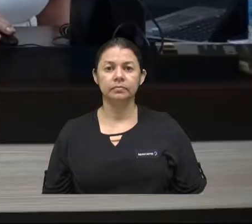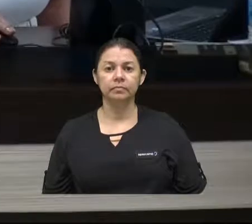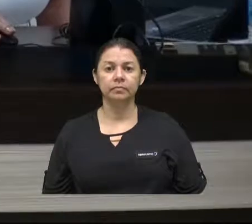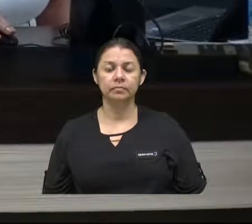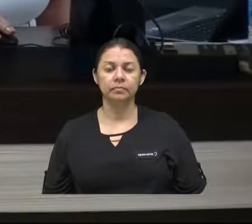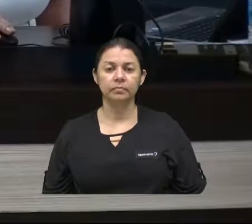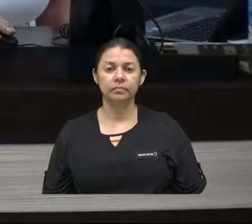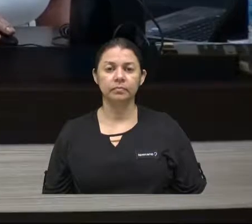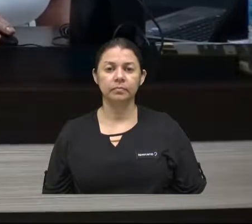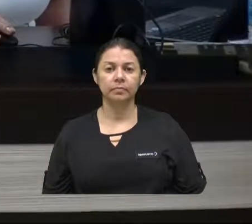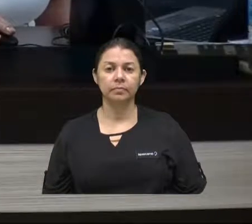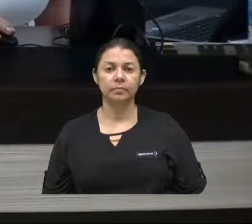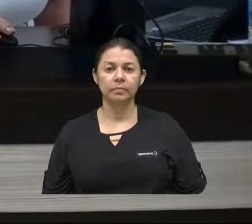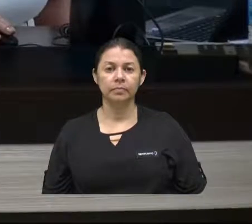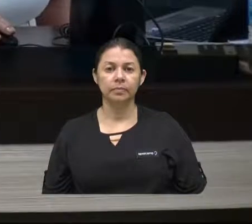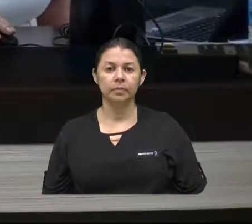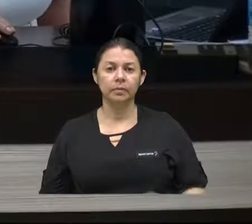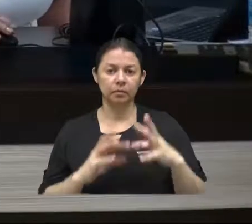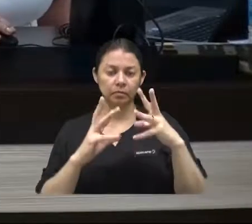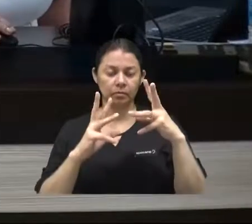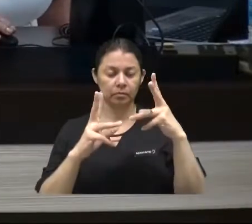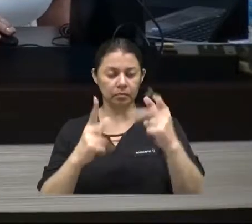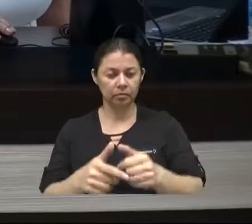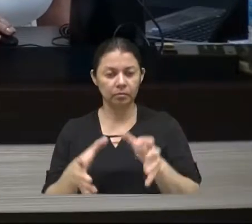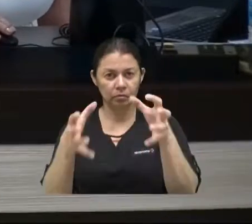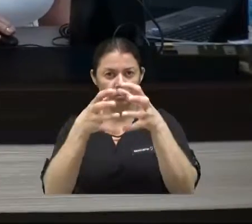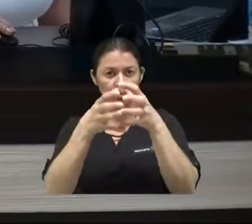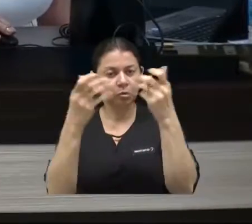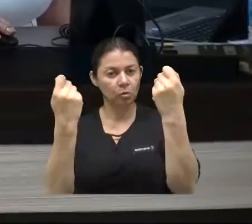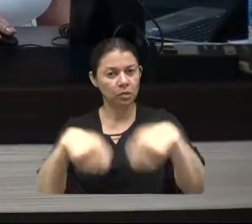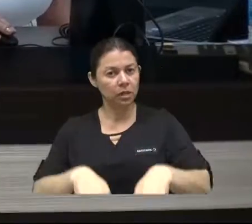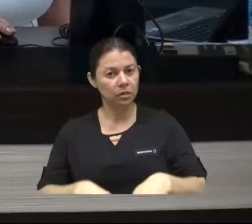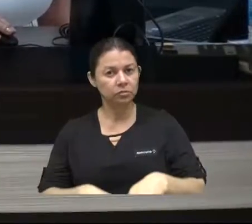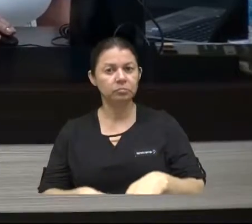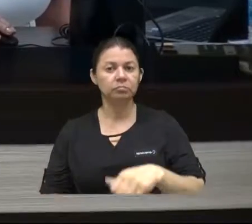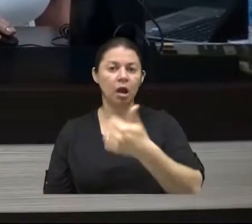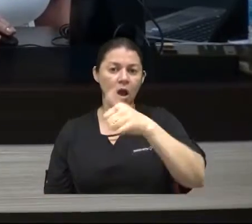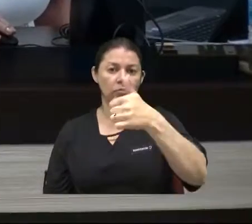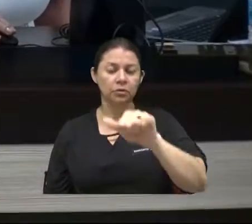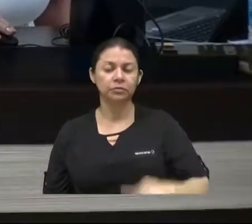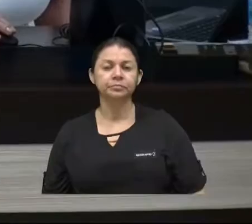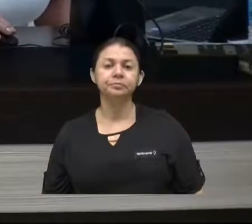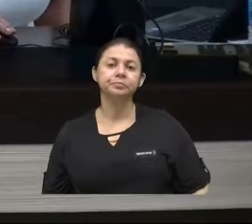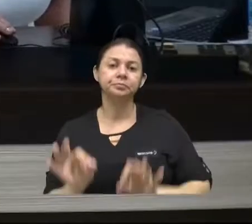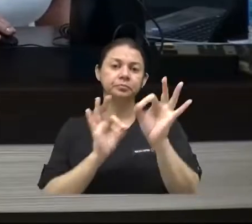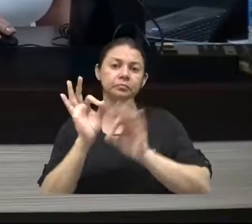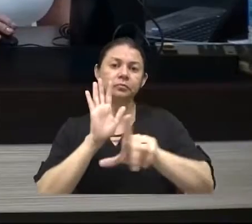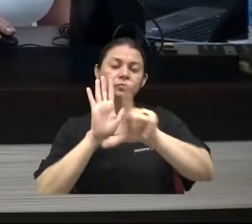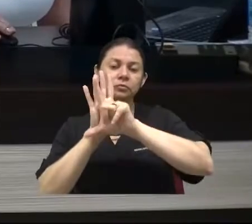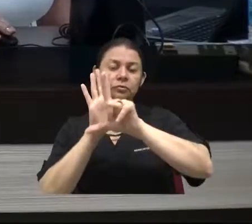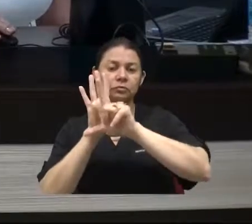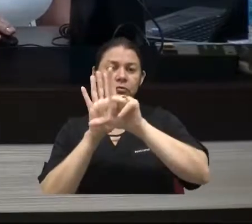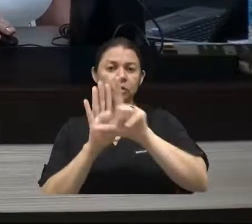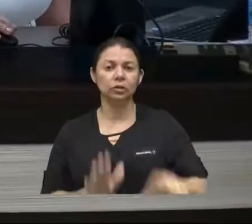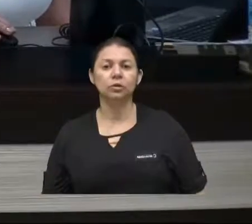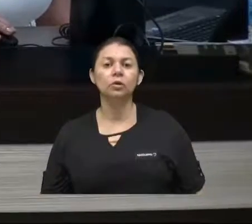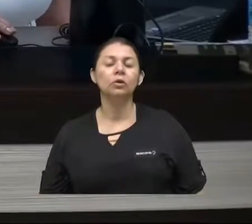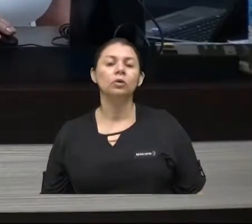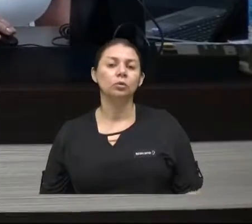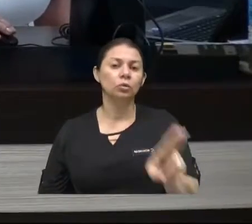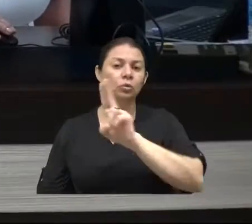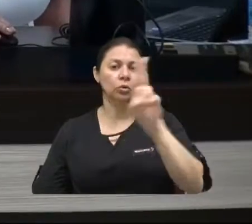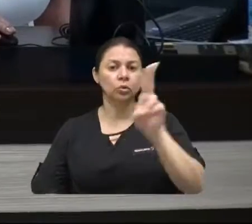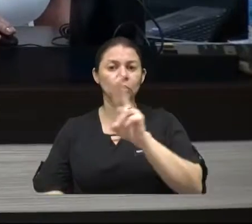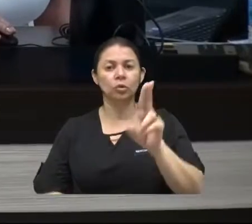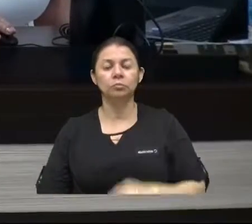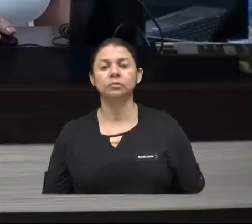Encaminha-se às comissões competentes. Projeto de Lei 286 perpetua o nome de José de Campos Barbosa na estrada municipal